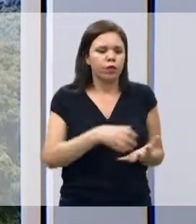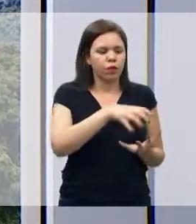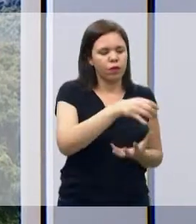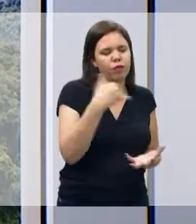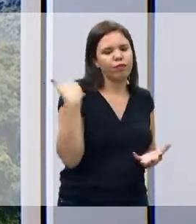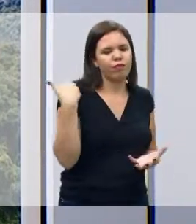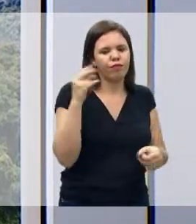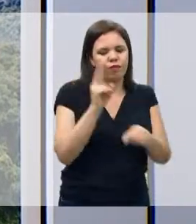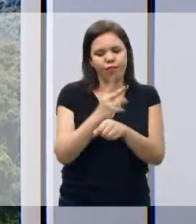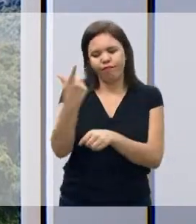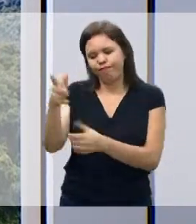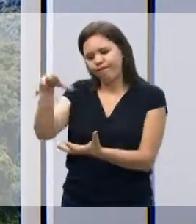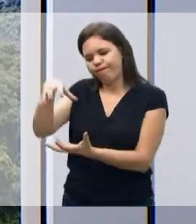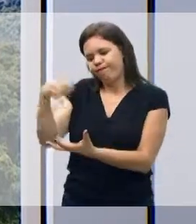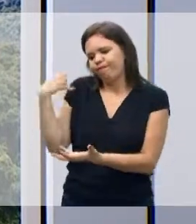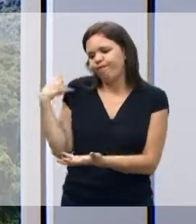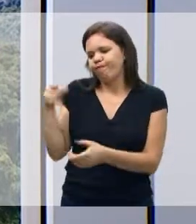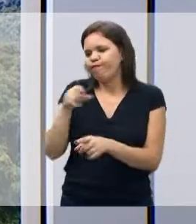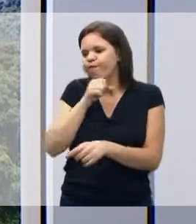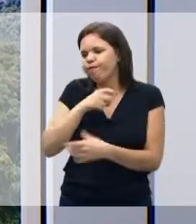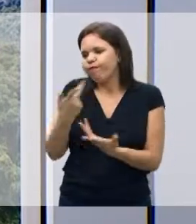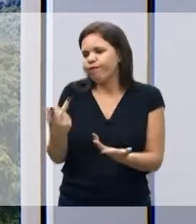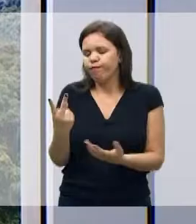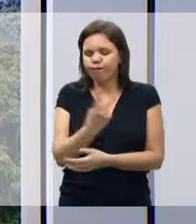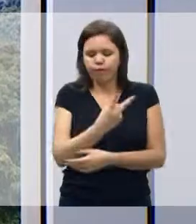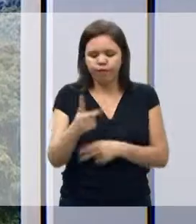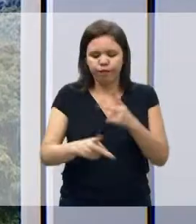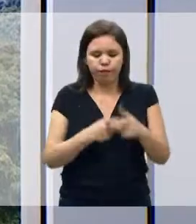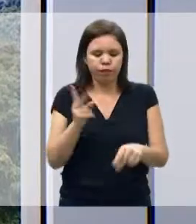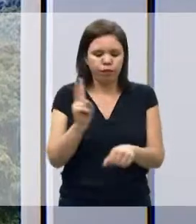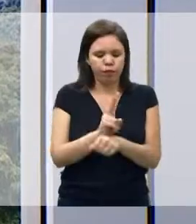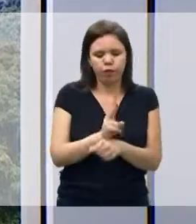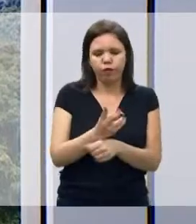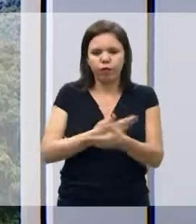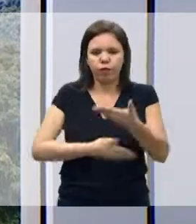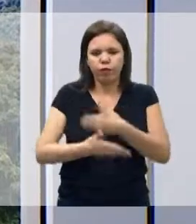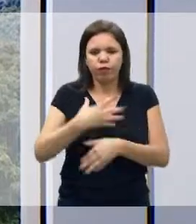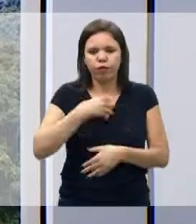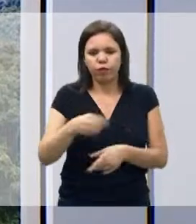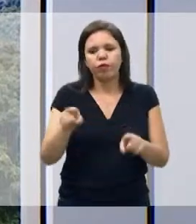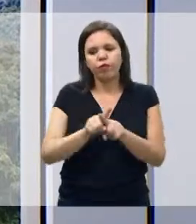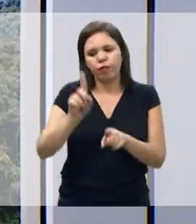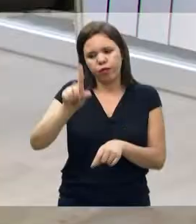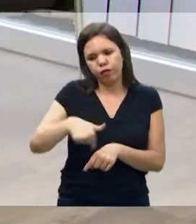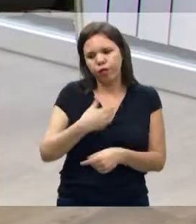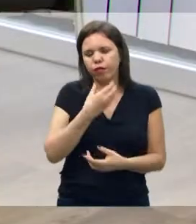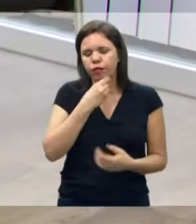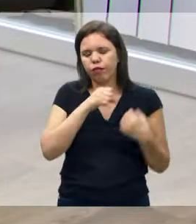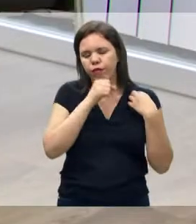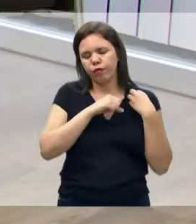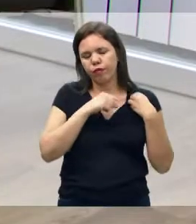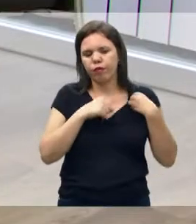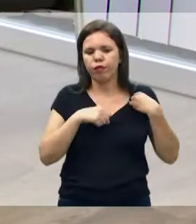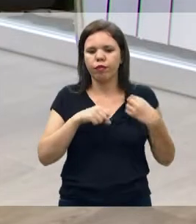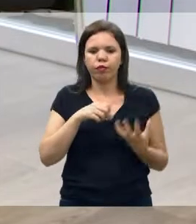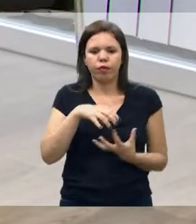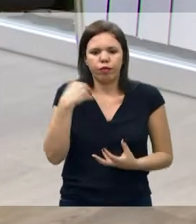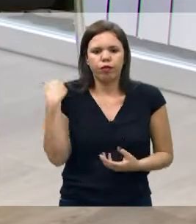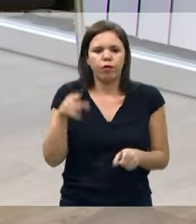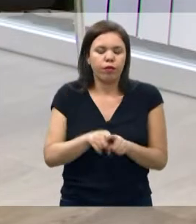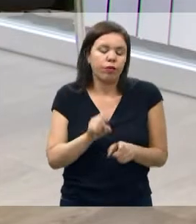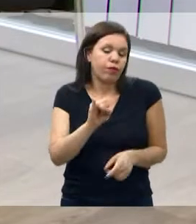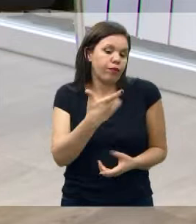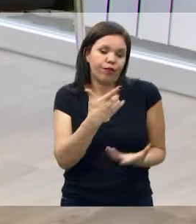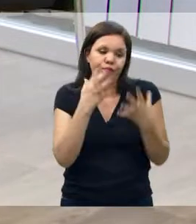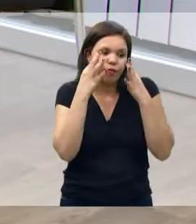do outro, né? Ou um casal de idosos sendo cuidado por um filho que também é idoso. Então, você, se não